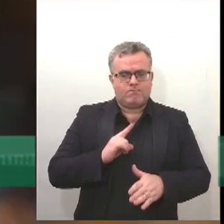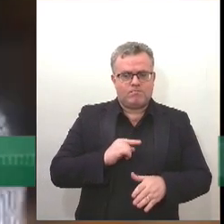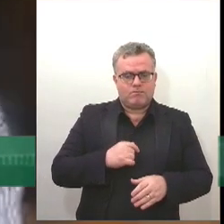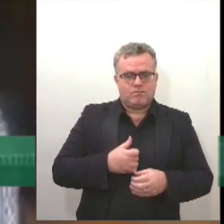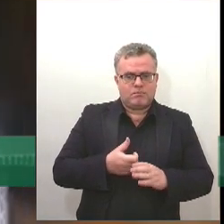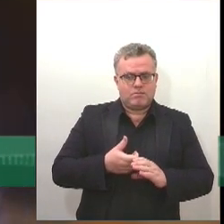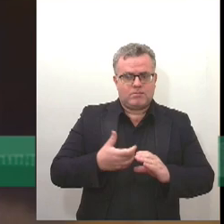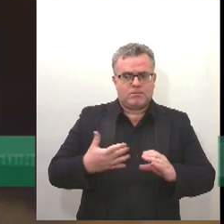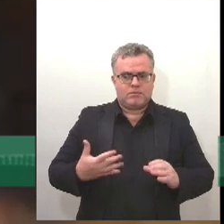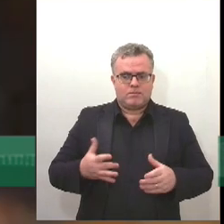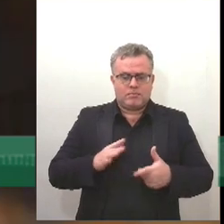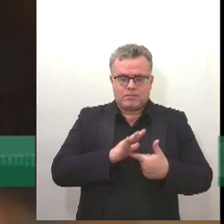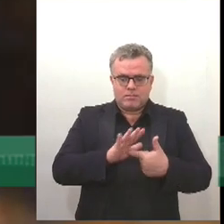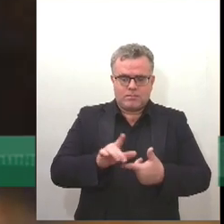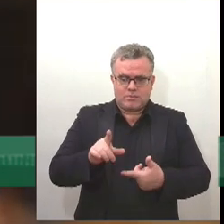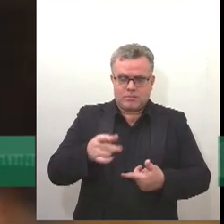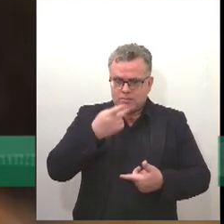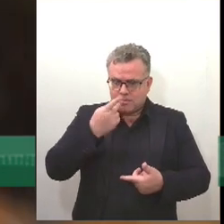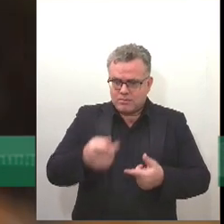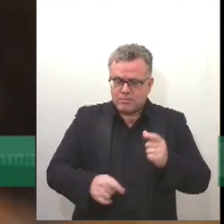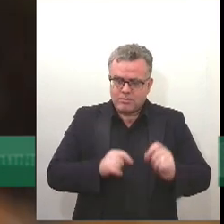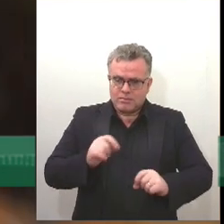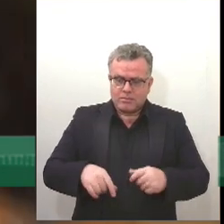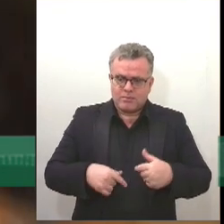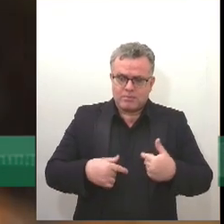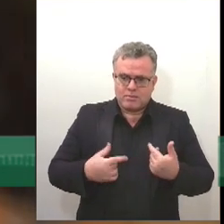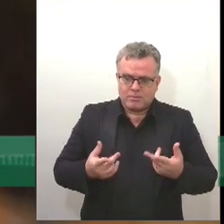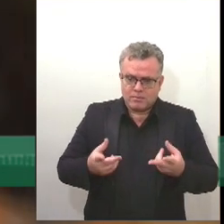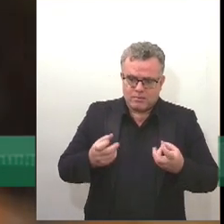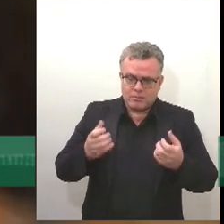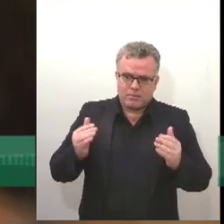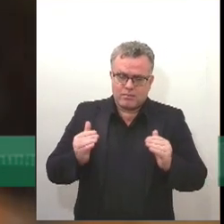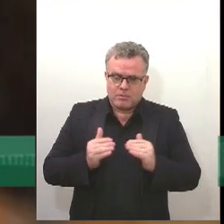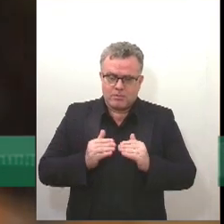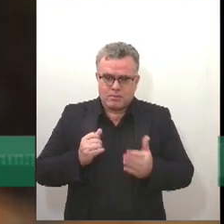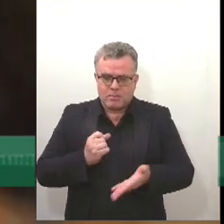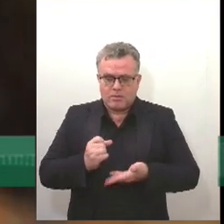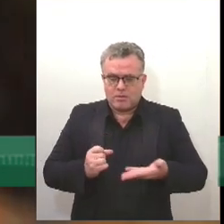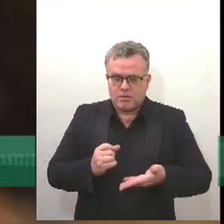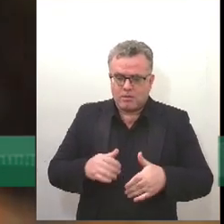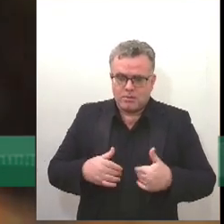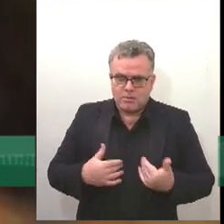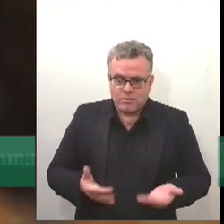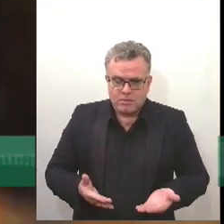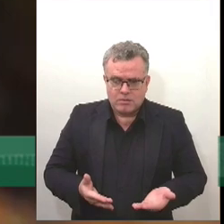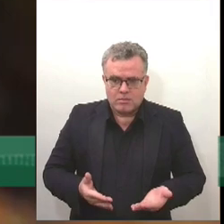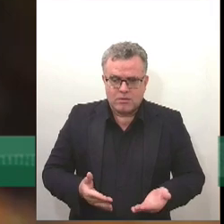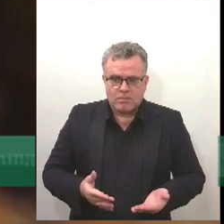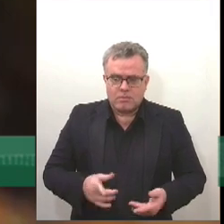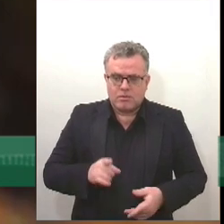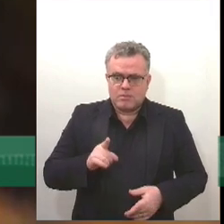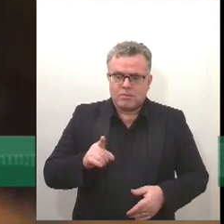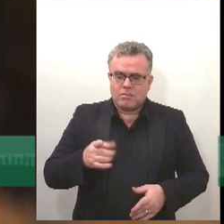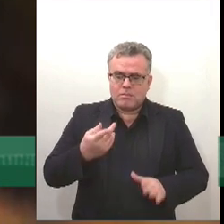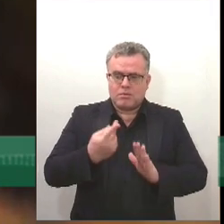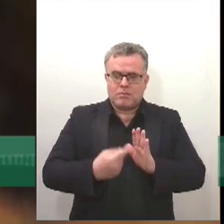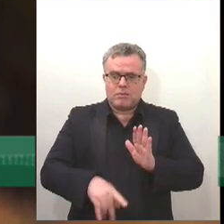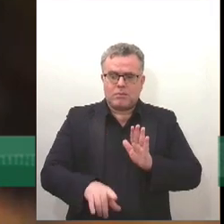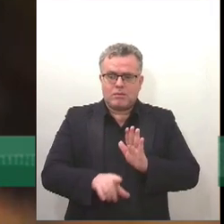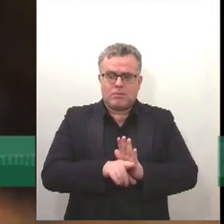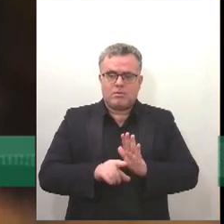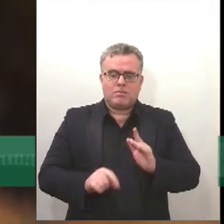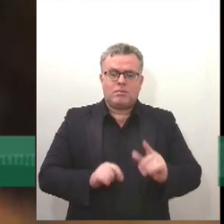professora levantou e que me parece fundamental esse esse projeto o princípio da estrita